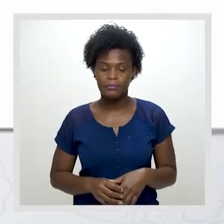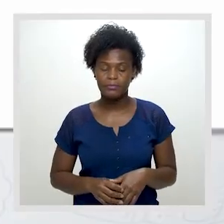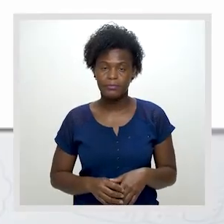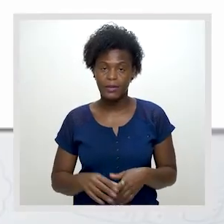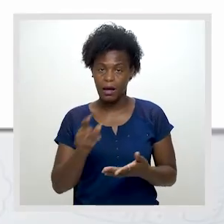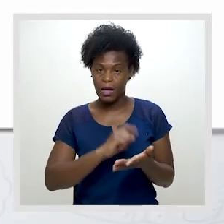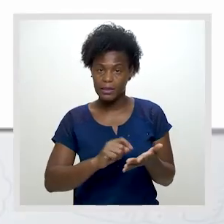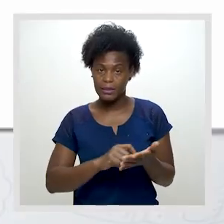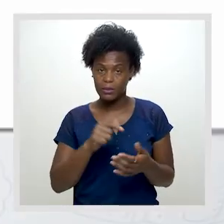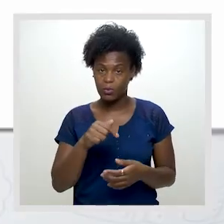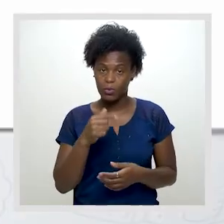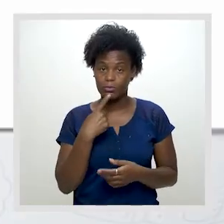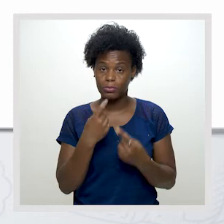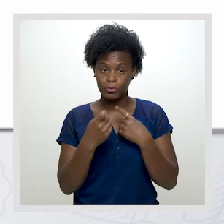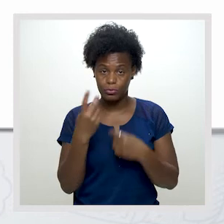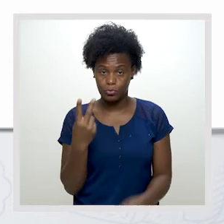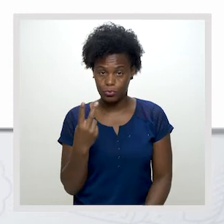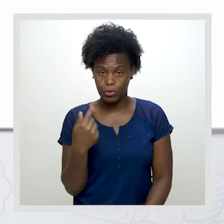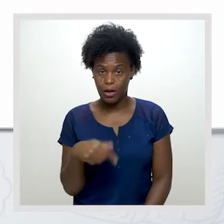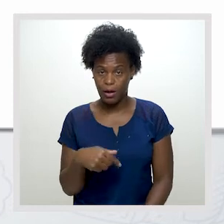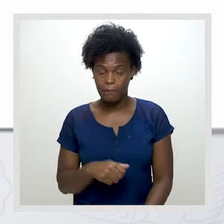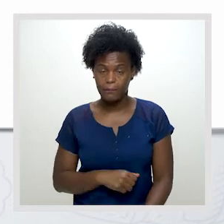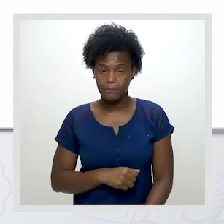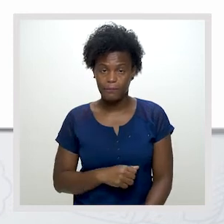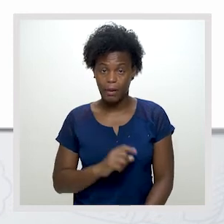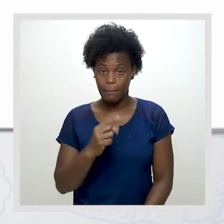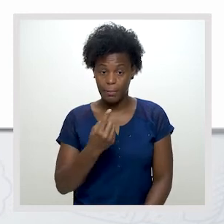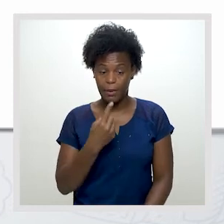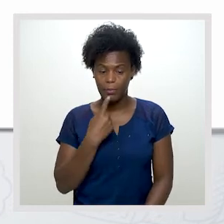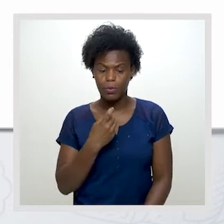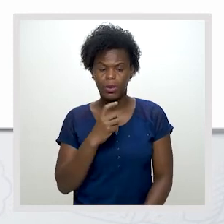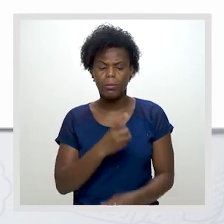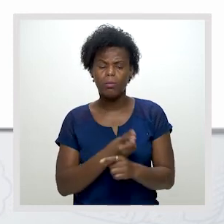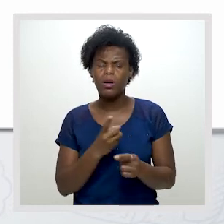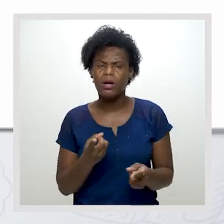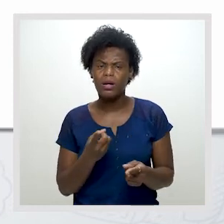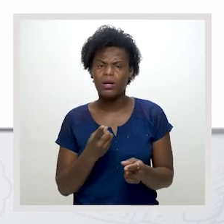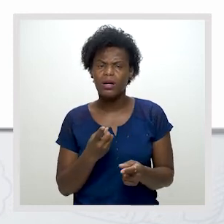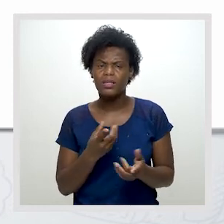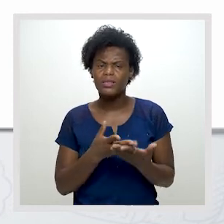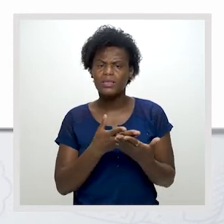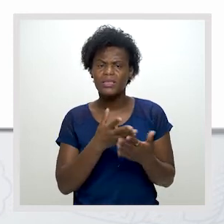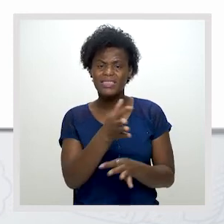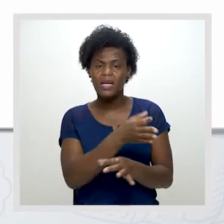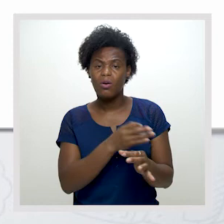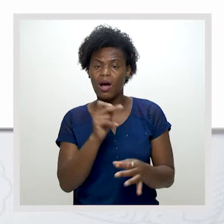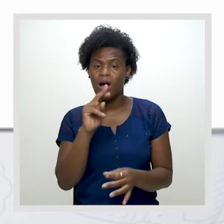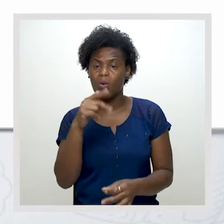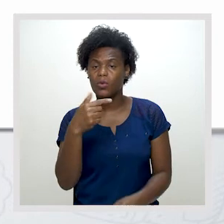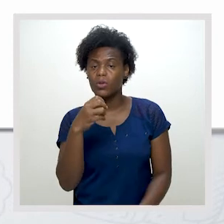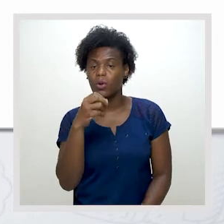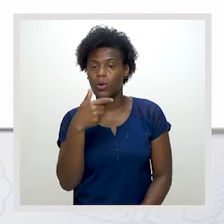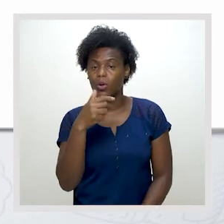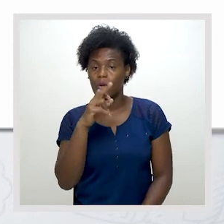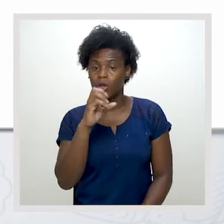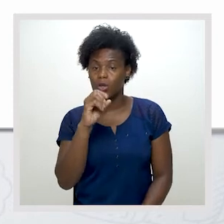exercício, temos duas perguntas. A primeira, por que se atribuiu à célula autotrófica a